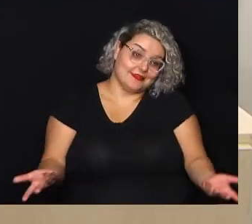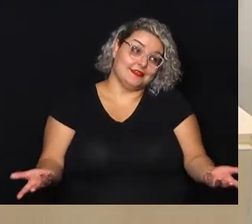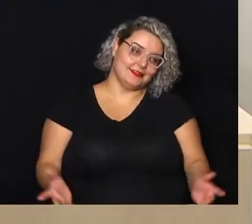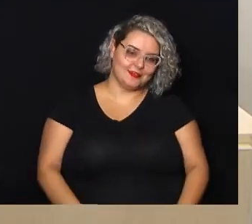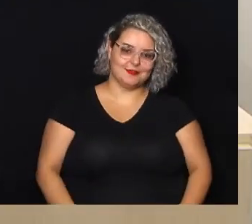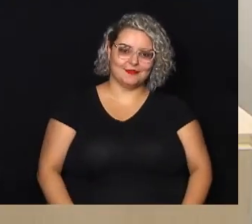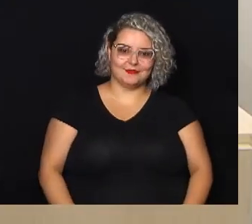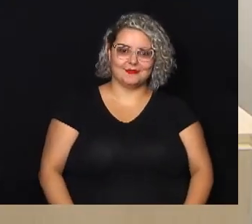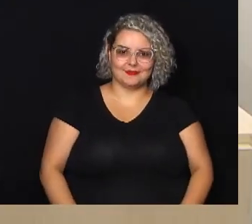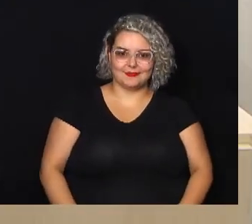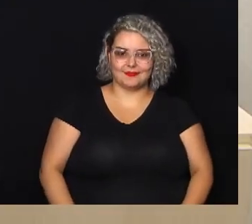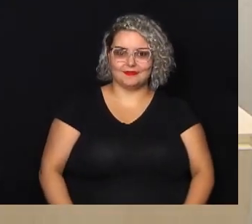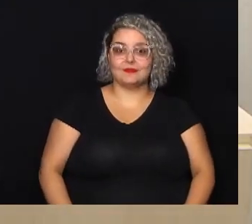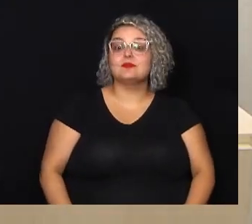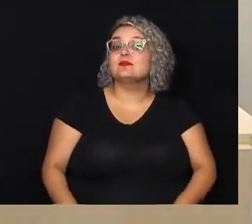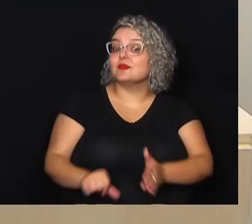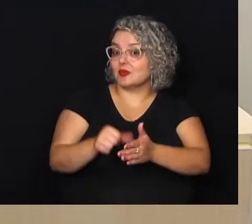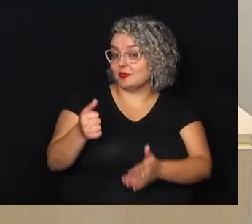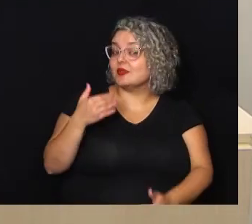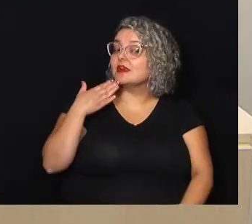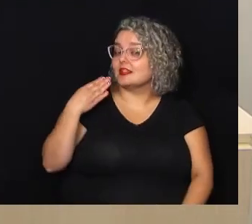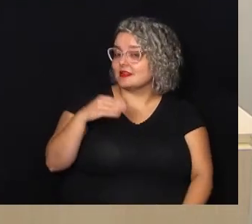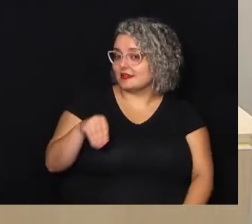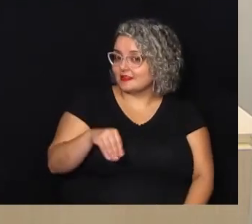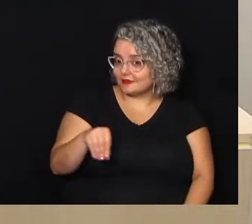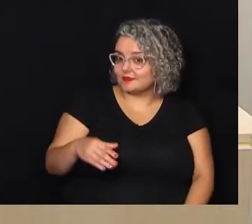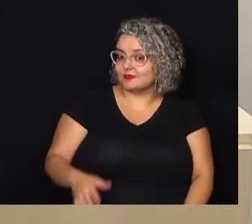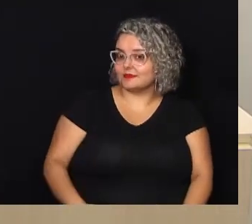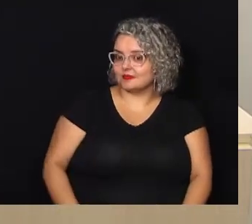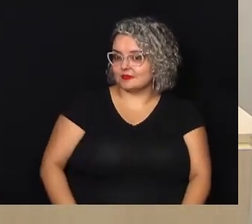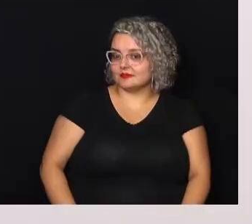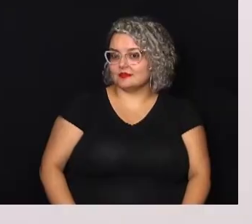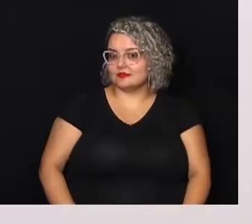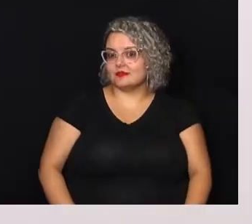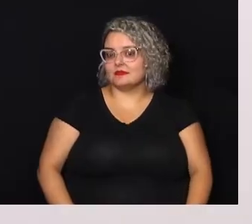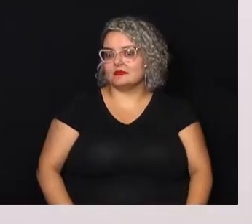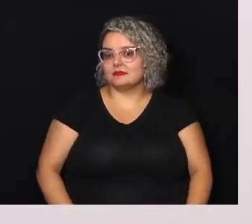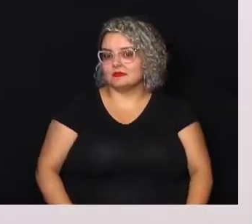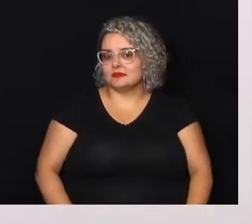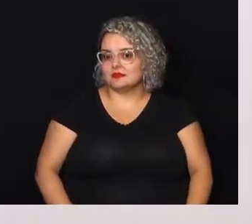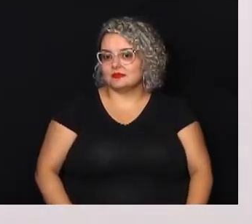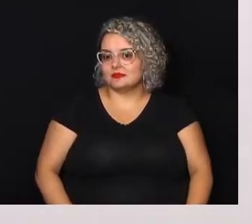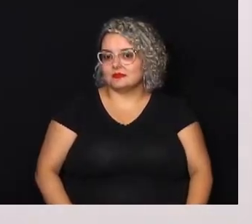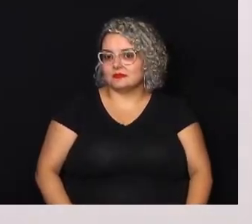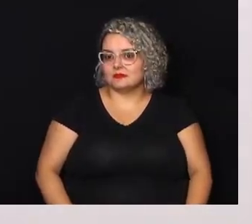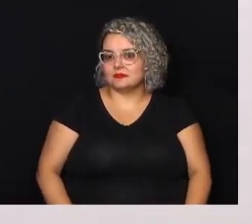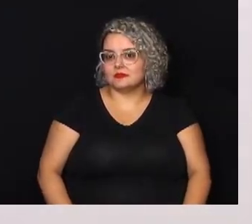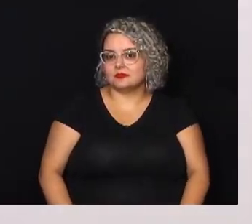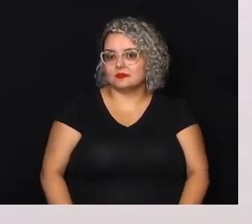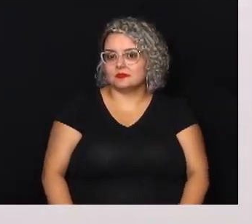então, né, gente? Vamos lá. Primeiro, a com açúcar.